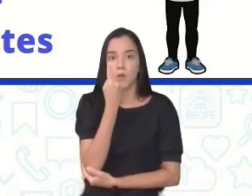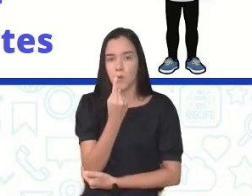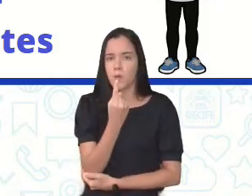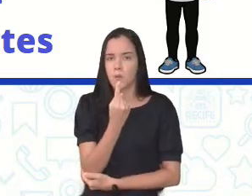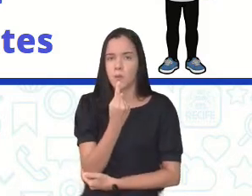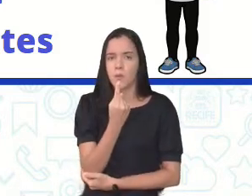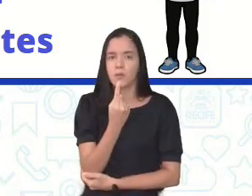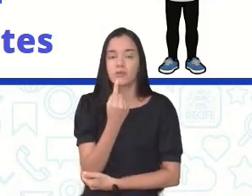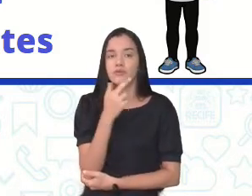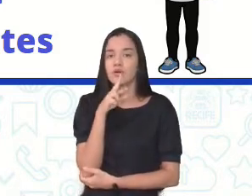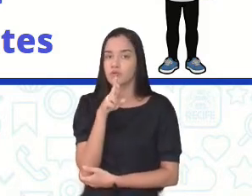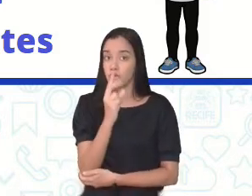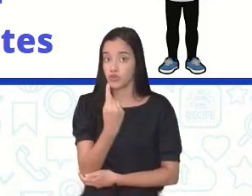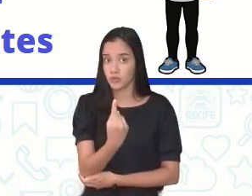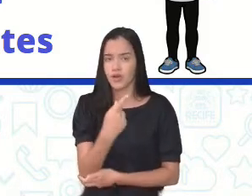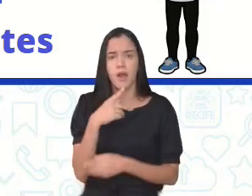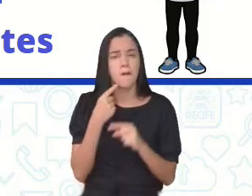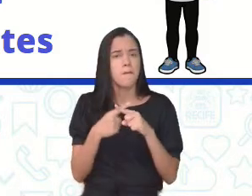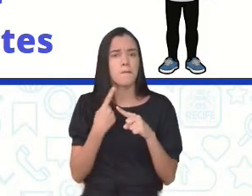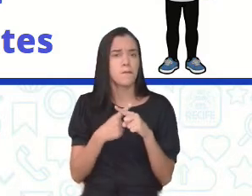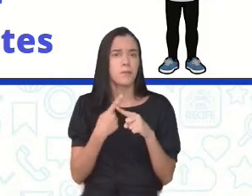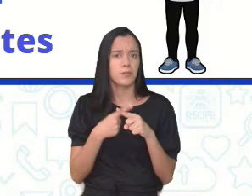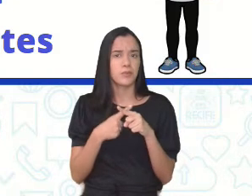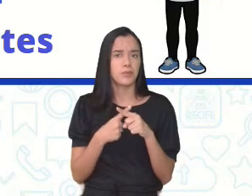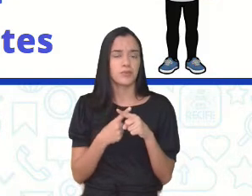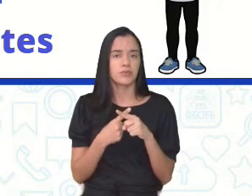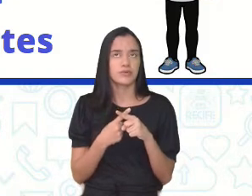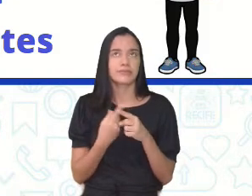que eu estou dizendo isso? Porque às vezes é muito